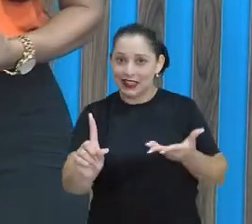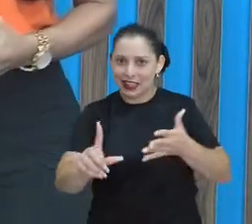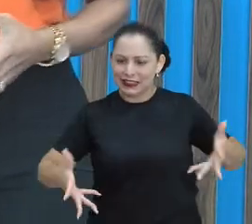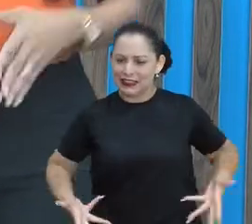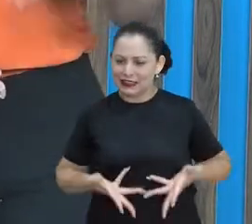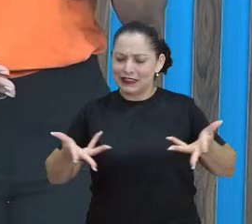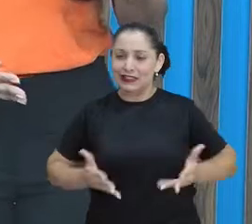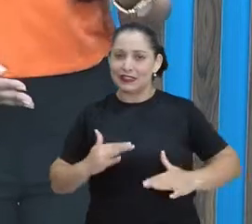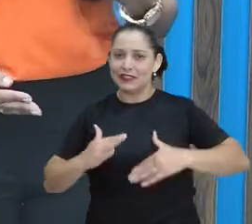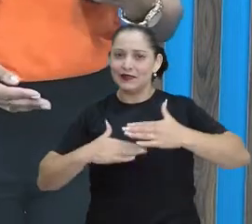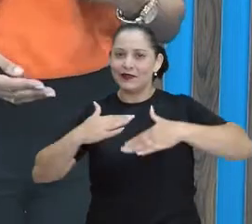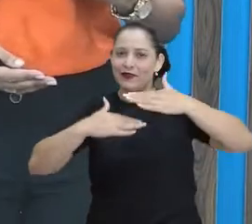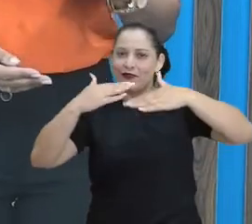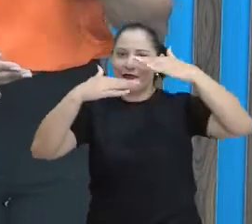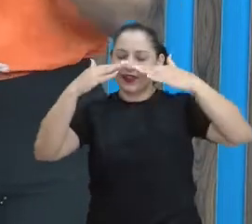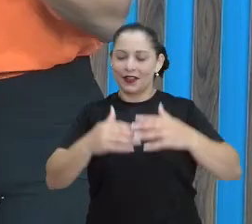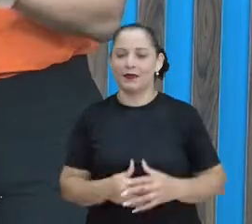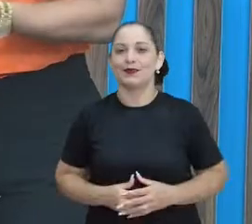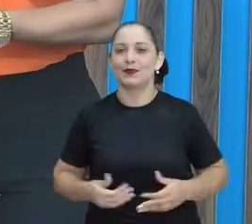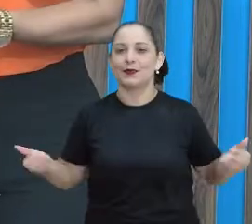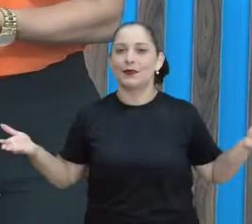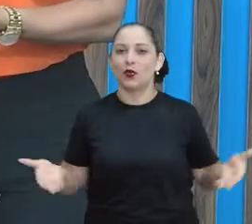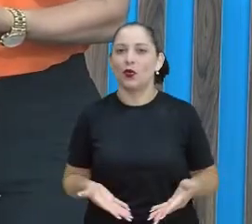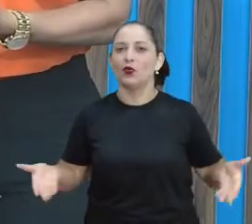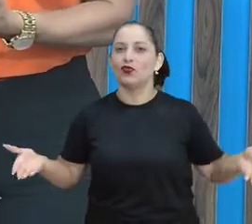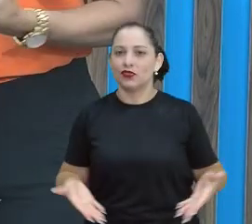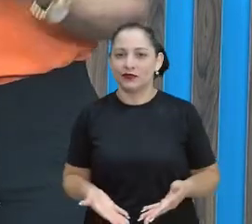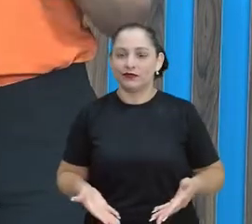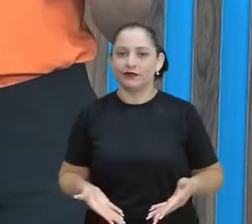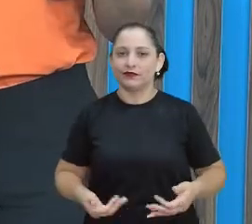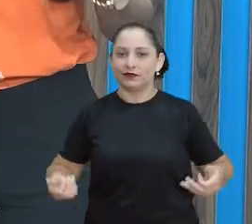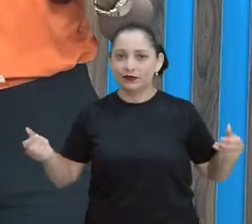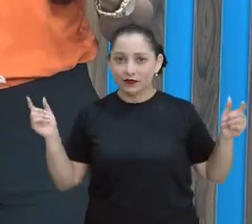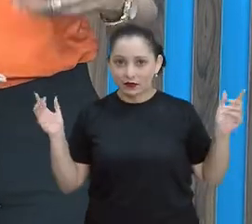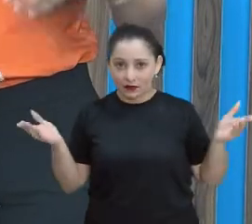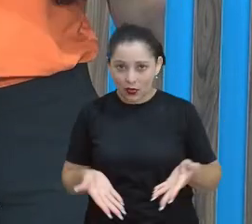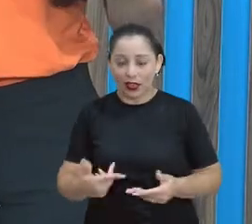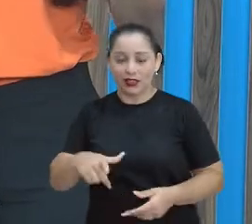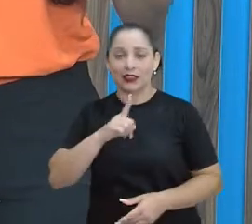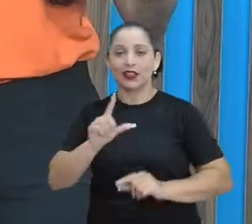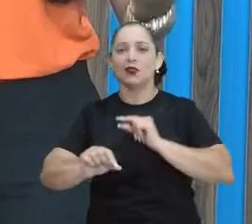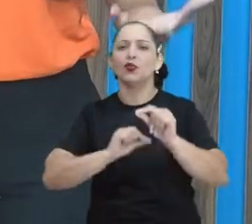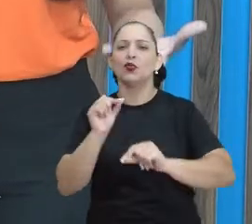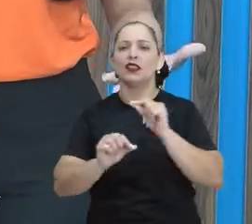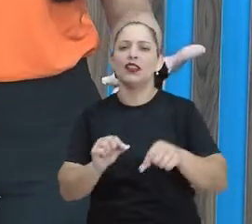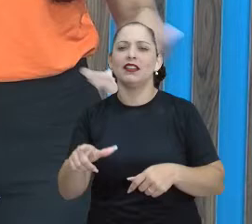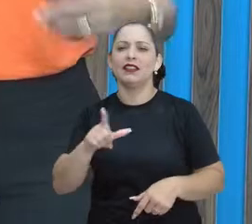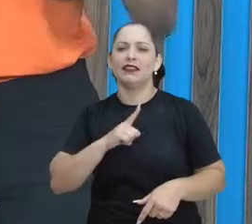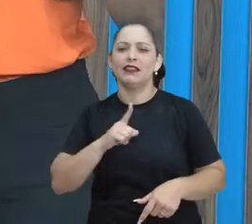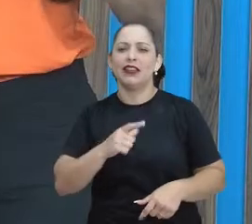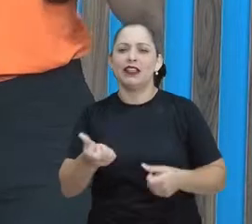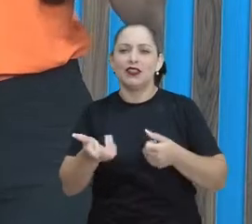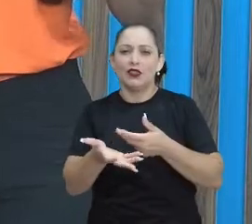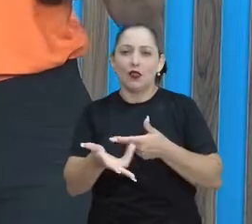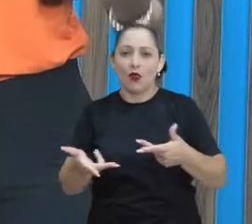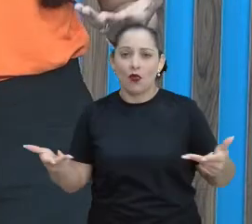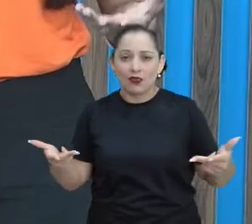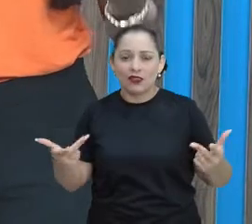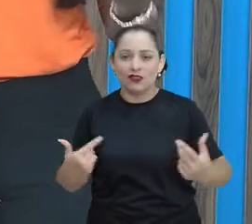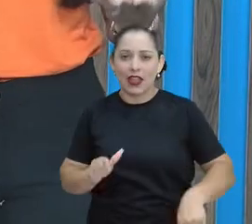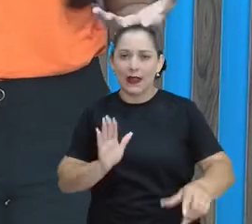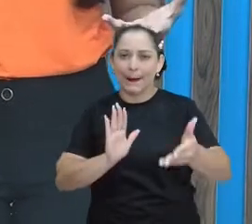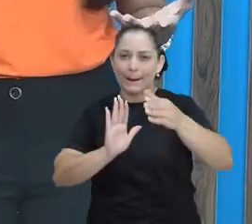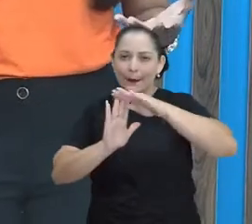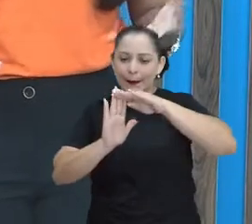desenvolva. Então, hoje, como eu havia dito anteriormente, a gente vai trazer algumas proposições, algumas